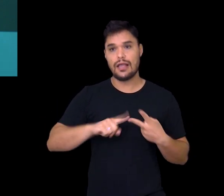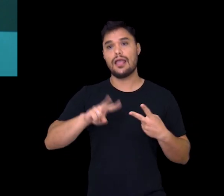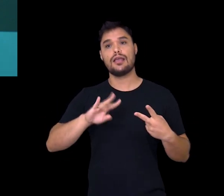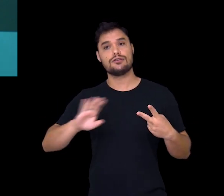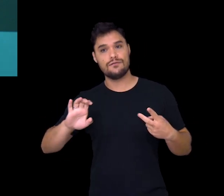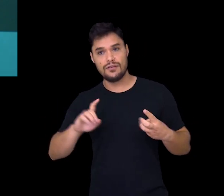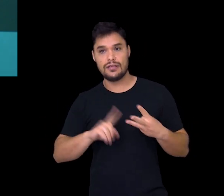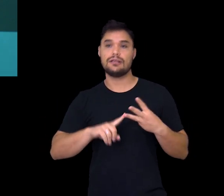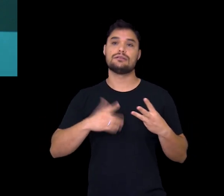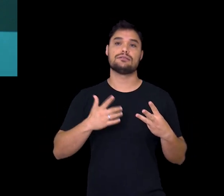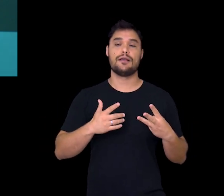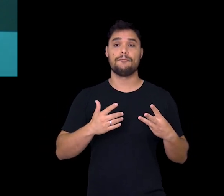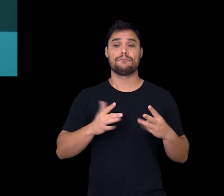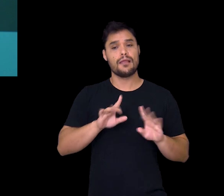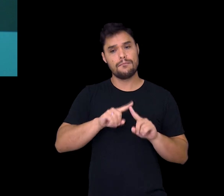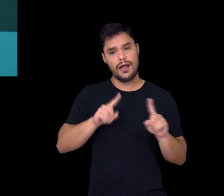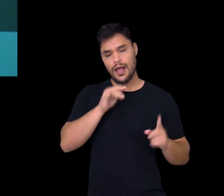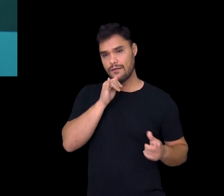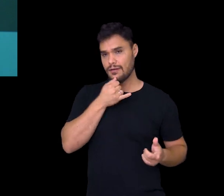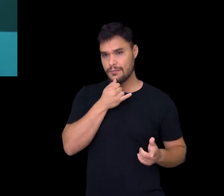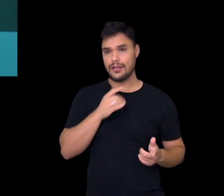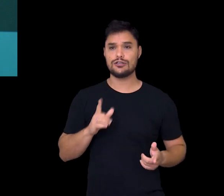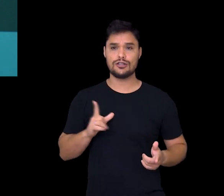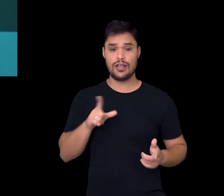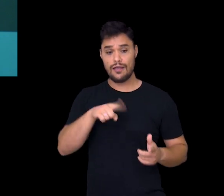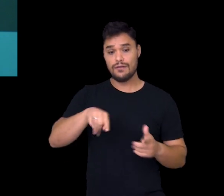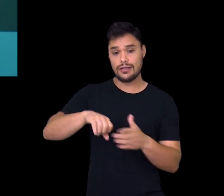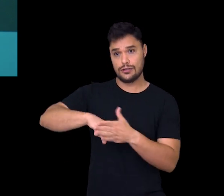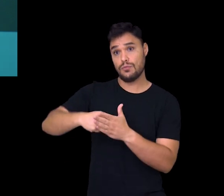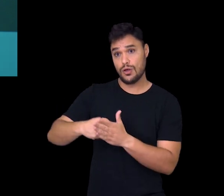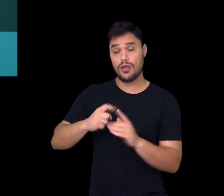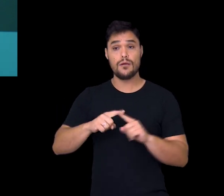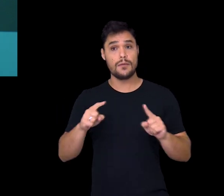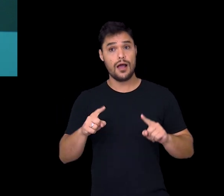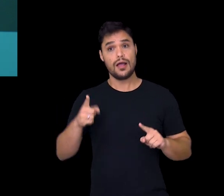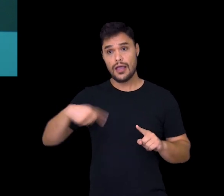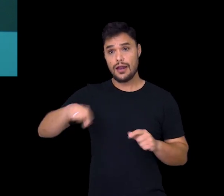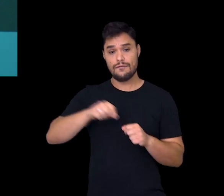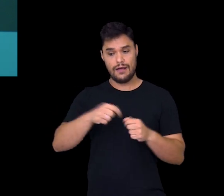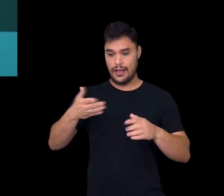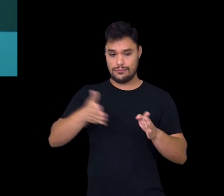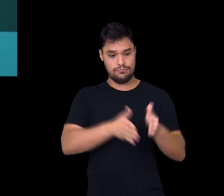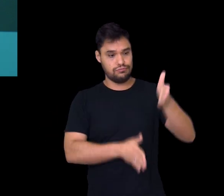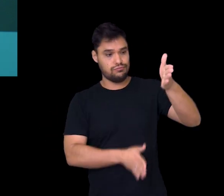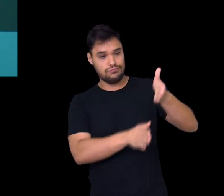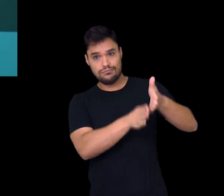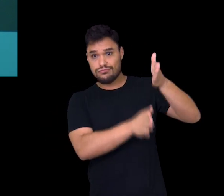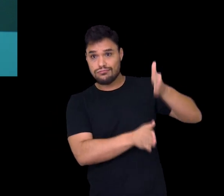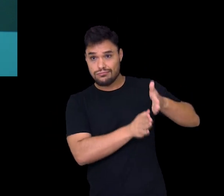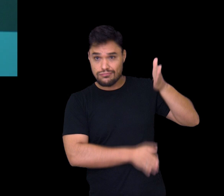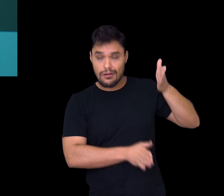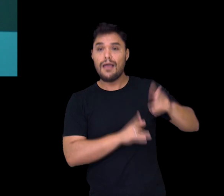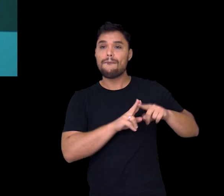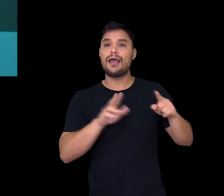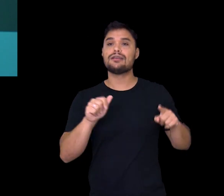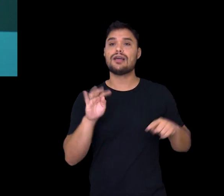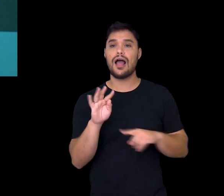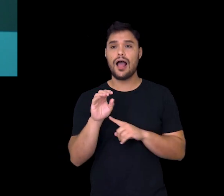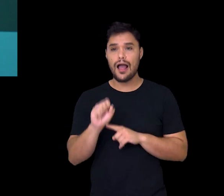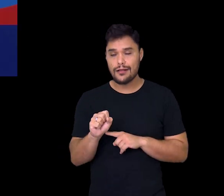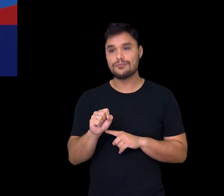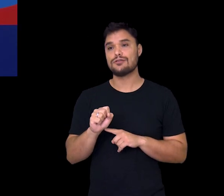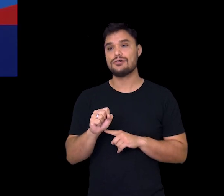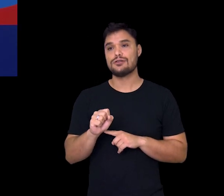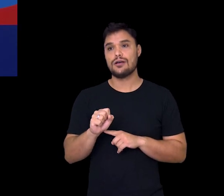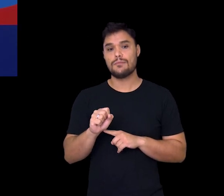para lá. Infelizmente, houve esse bloqueio. Mas aí ele faz aquele painel, aquelas aberturas, pede ao Atos para fazer uma coisa que desse